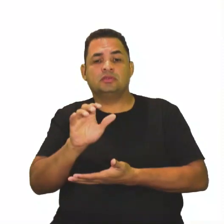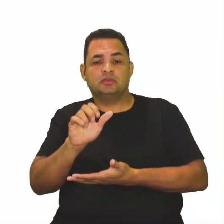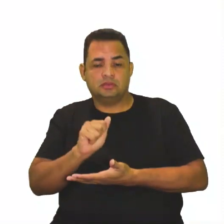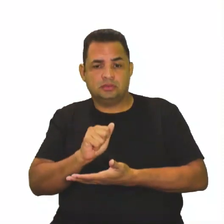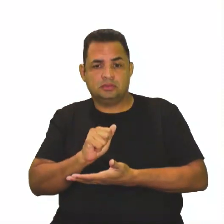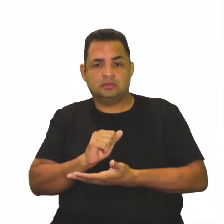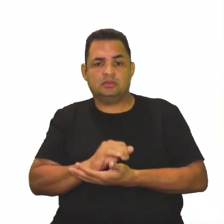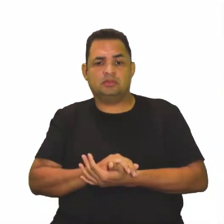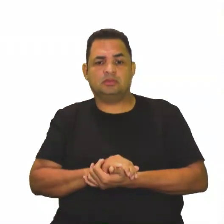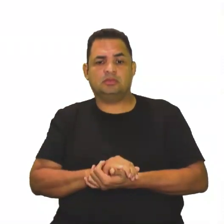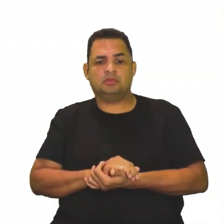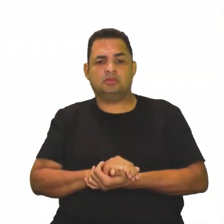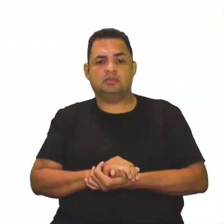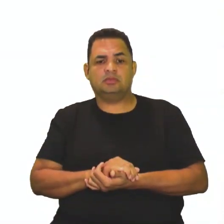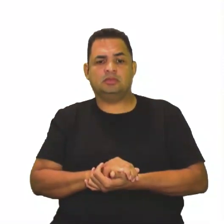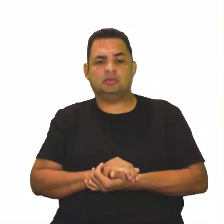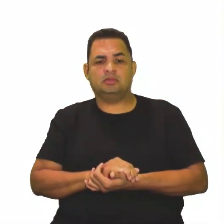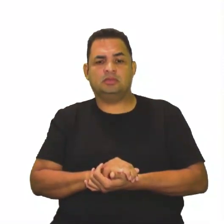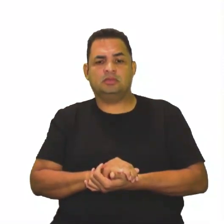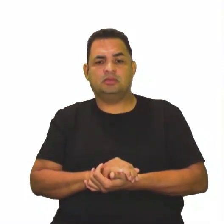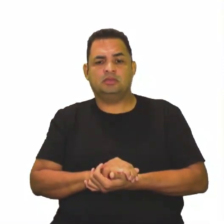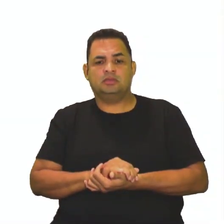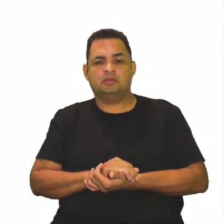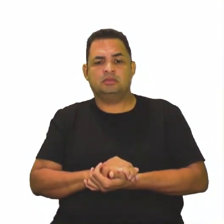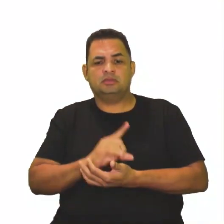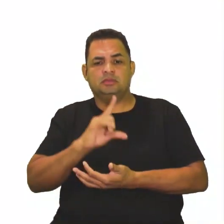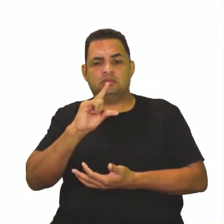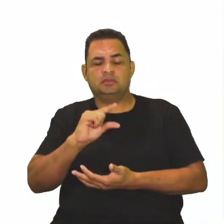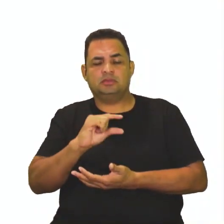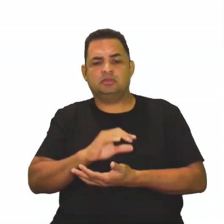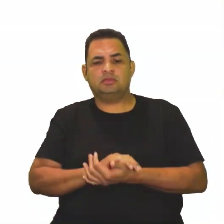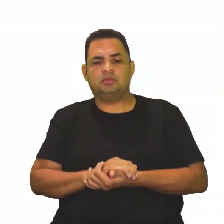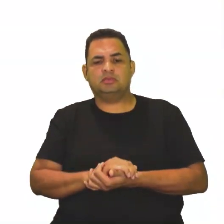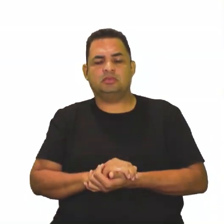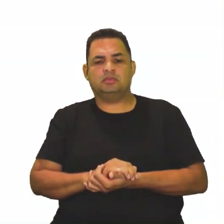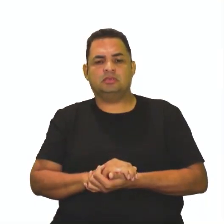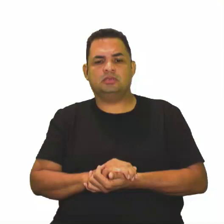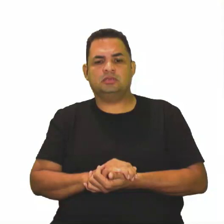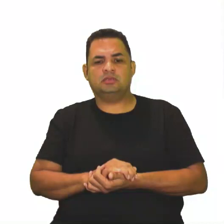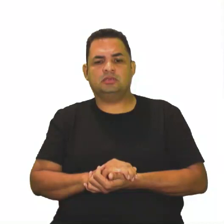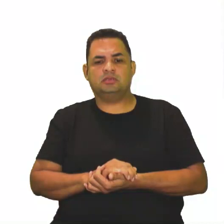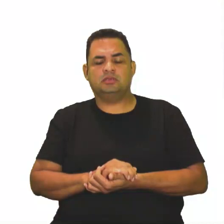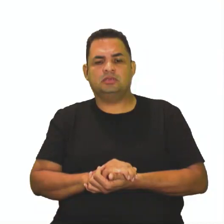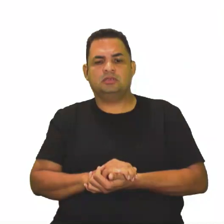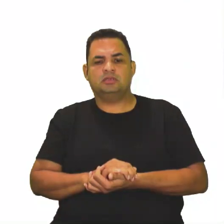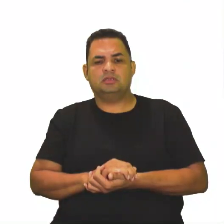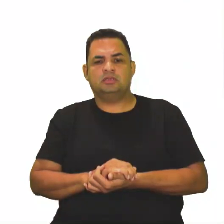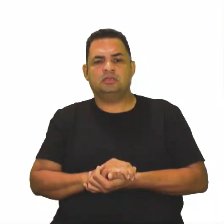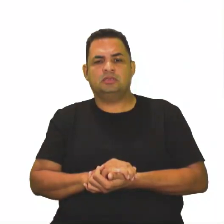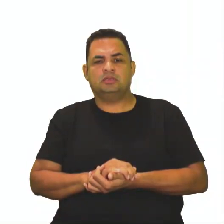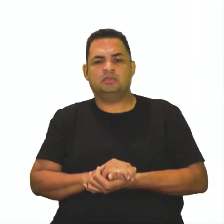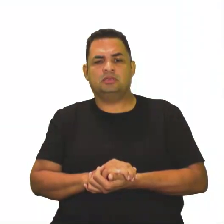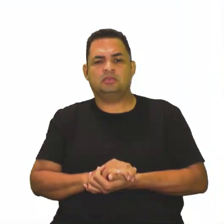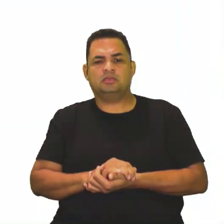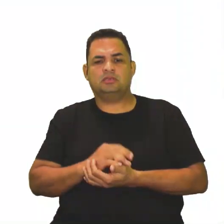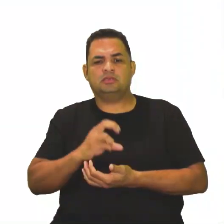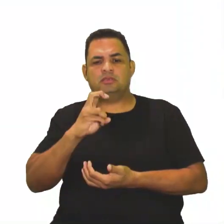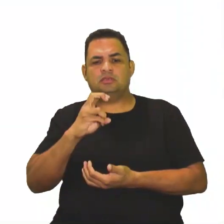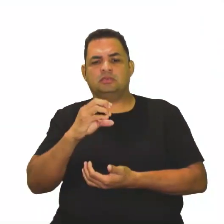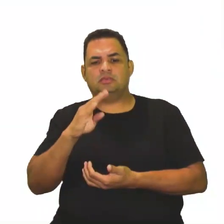pegar, cadê? Vamos lá. Essa redução aqui, ó, se a gente for pegar aqui, ela vai ser